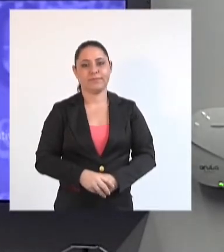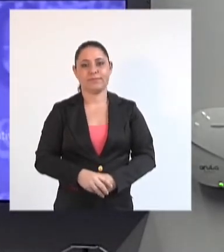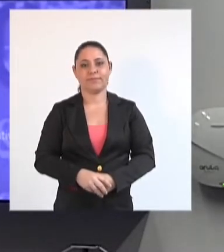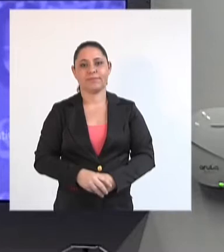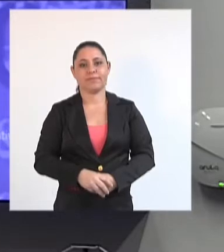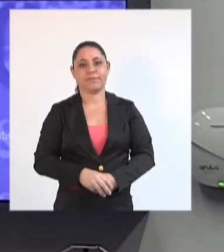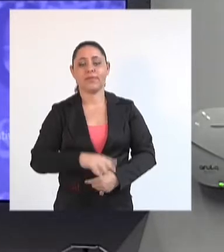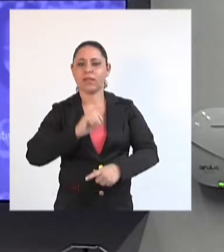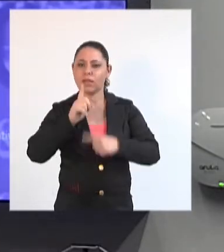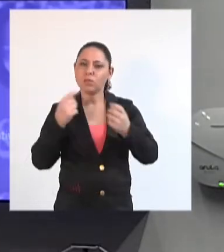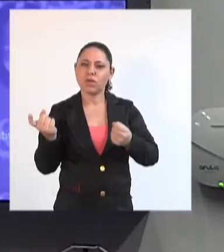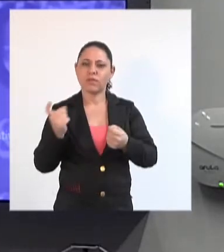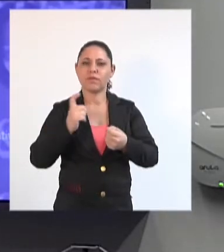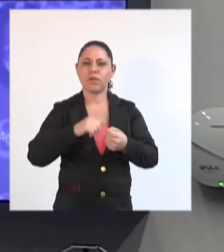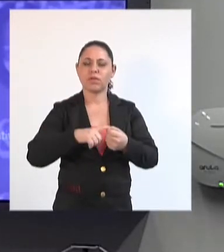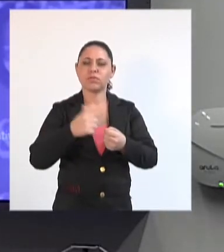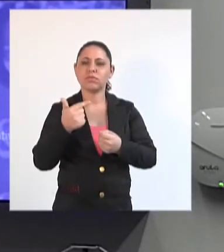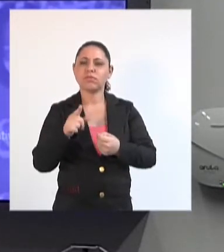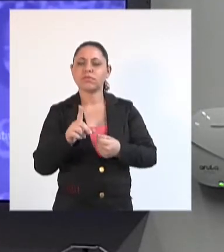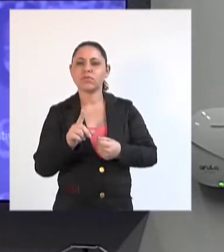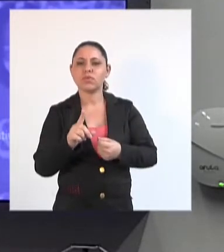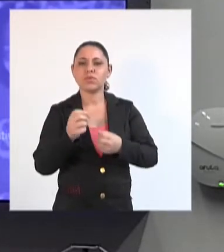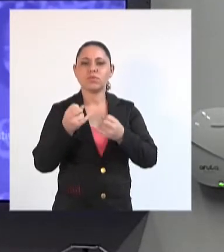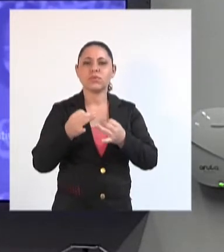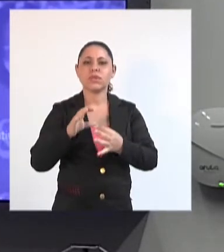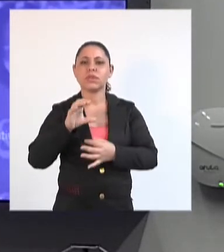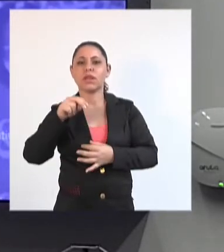Aqui depois eu volto, passo